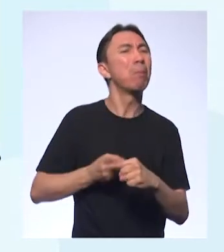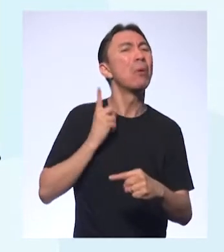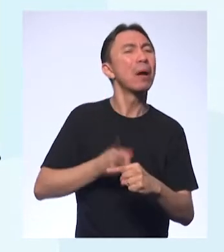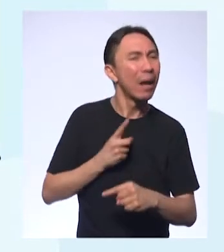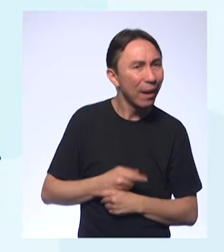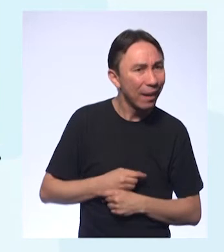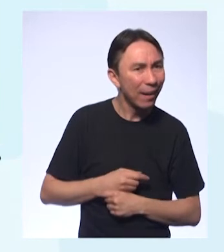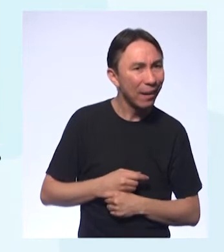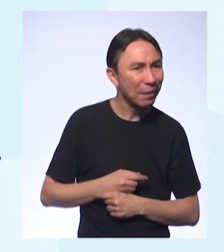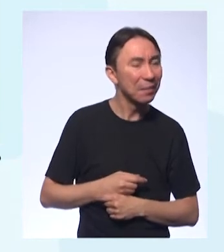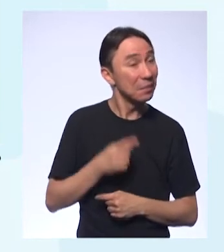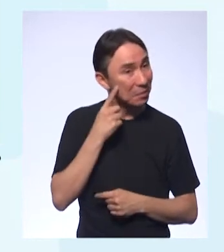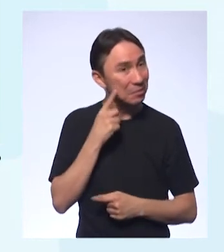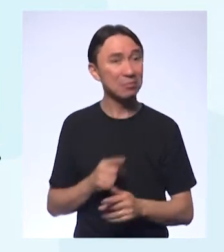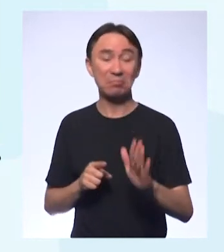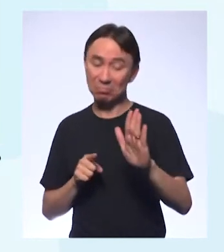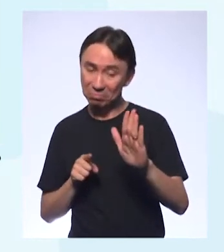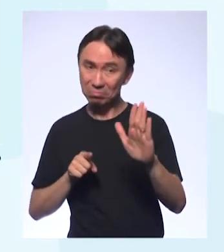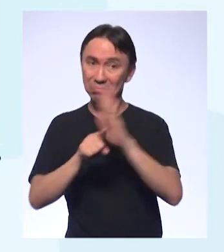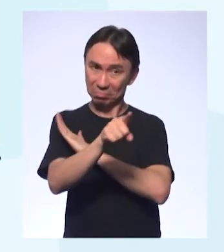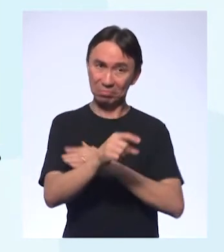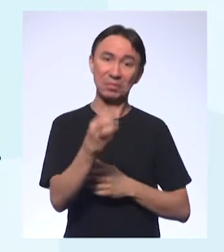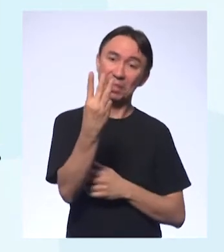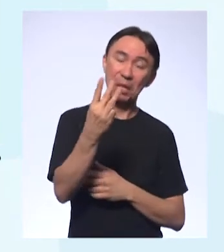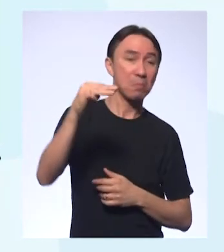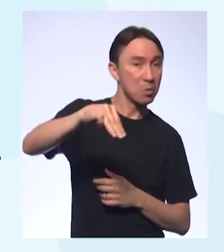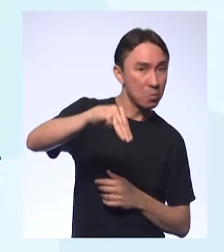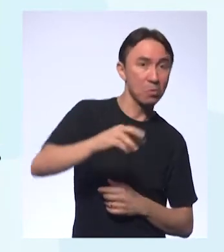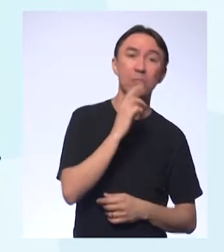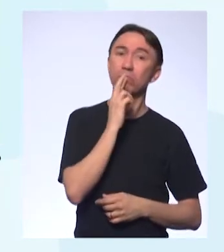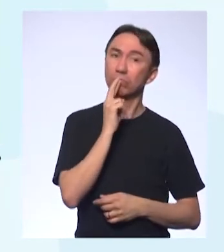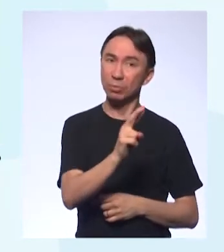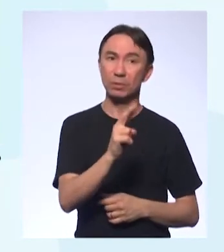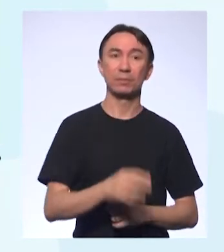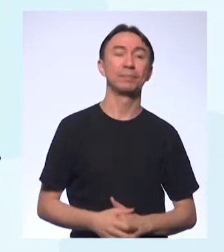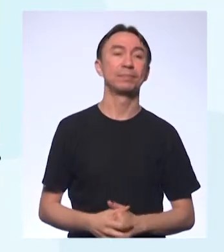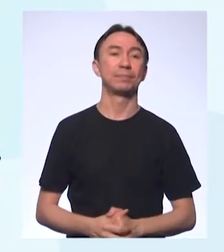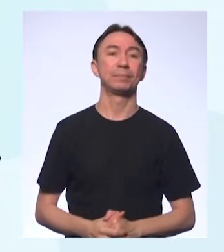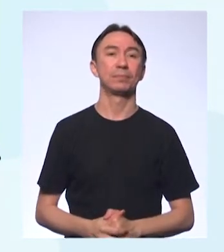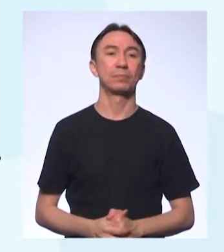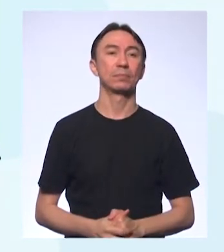aí, ó, perguntinha para você, 3 minutinhos para responder.